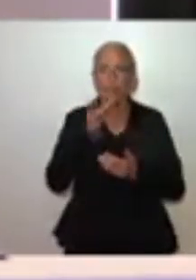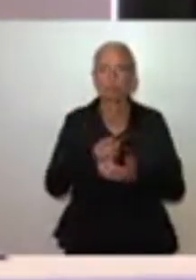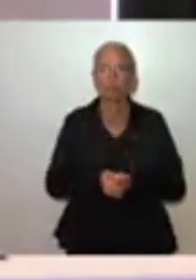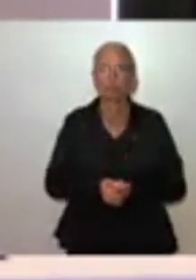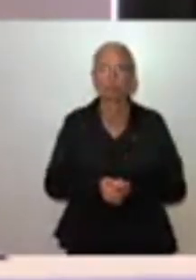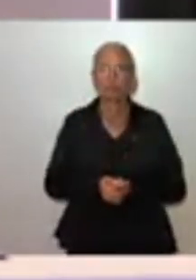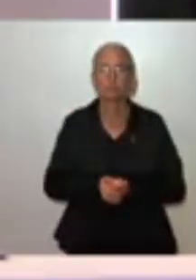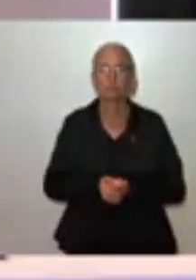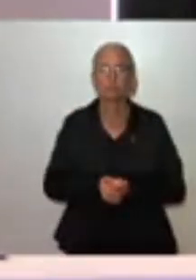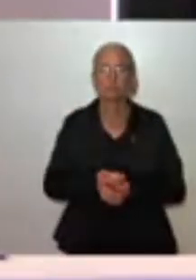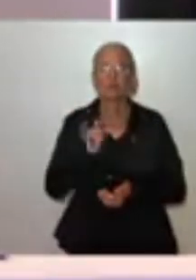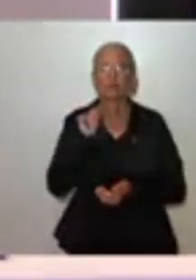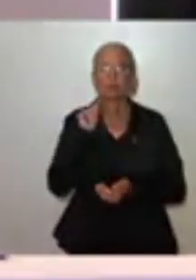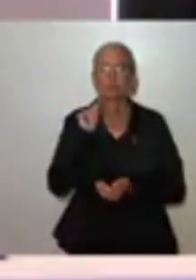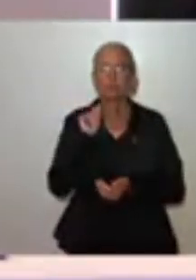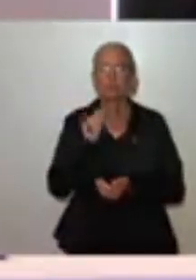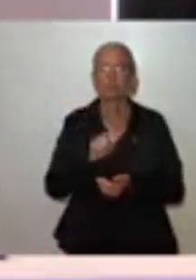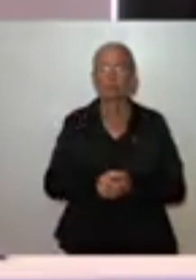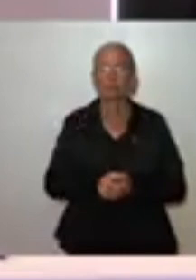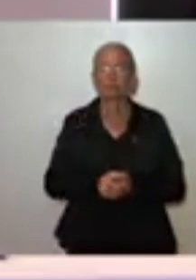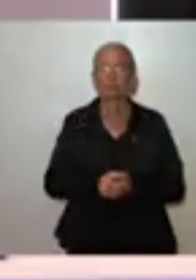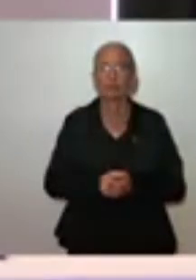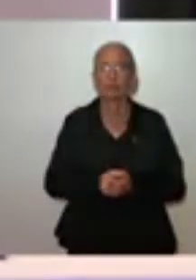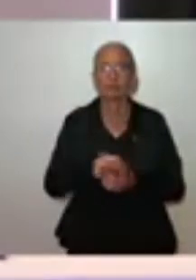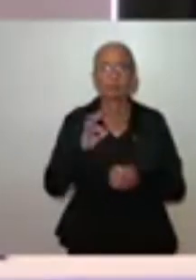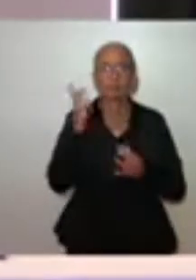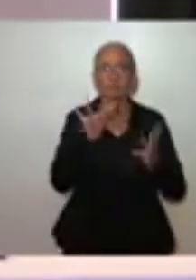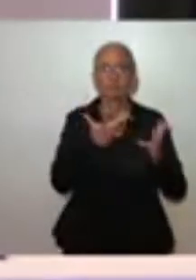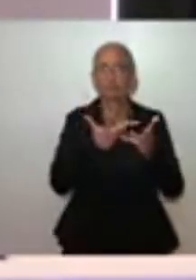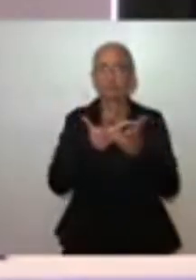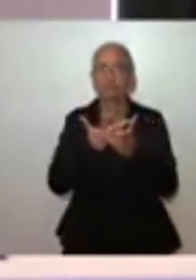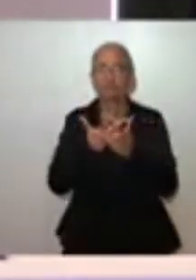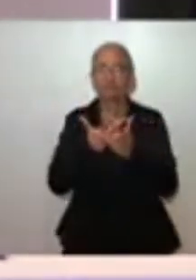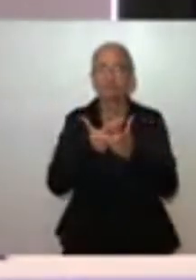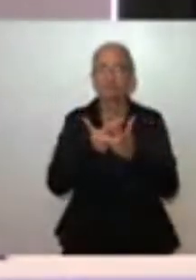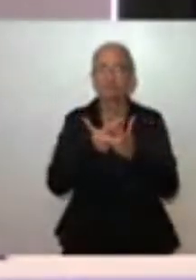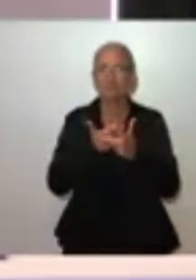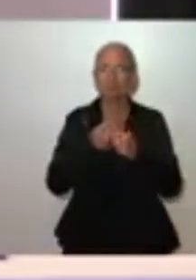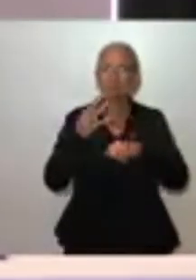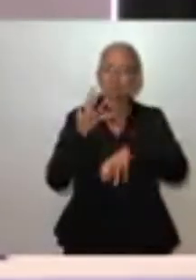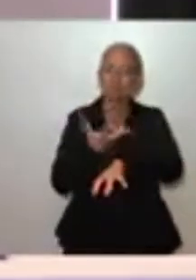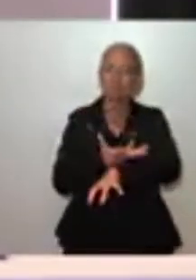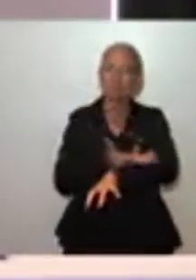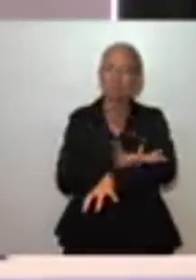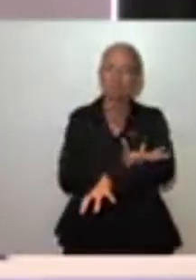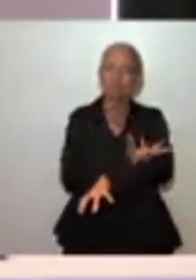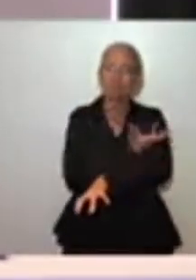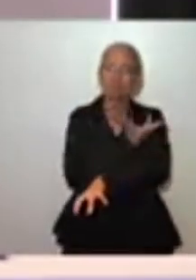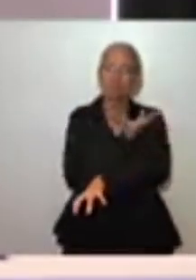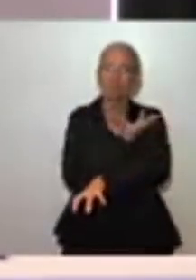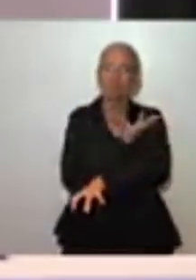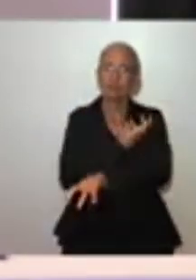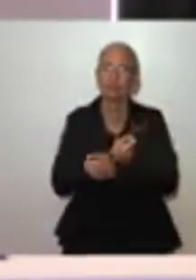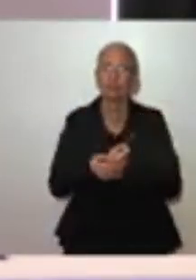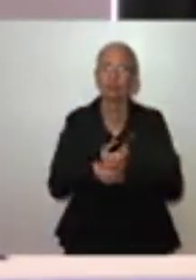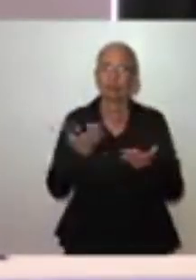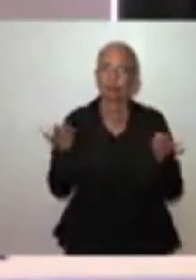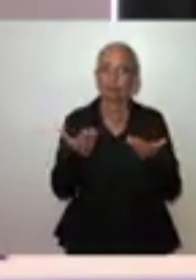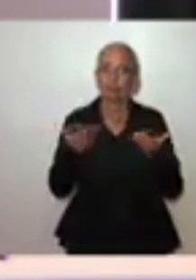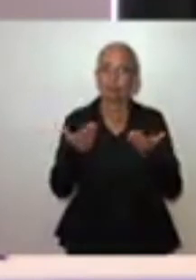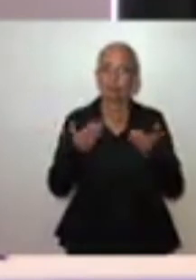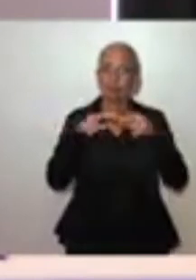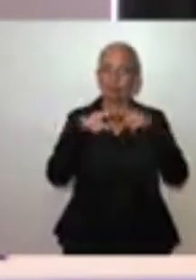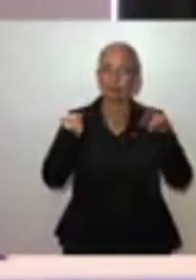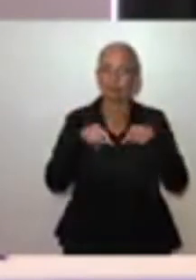que a extraordinária energia que se irradia dessa sala